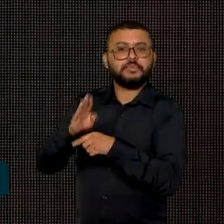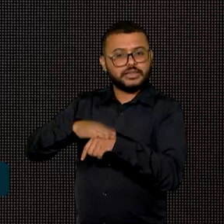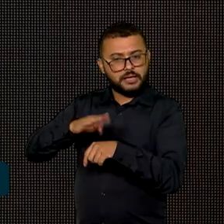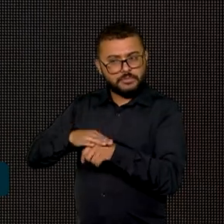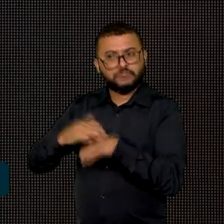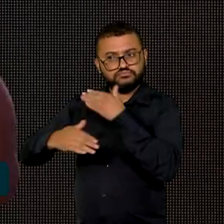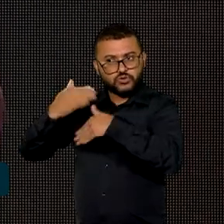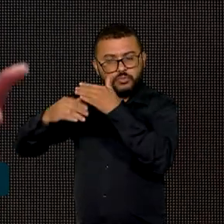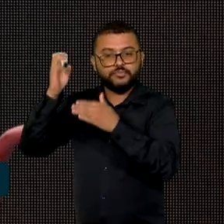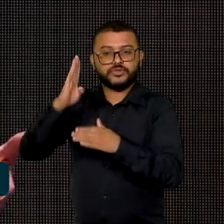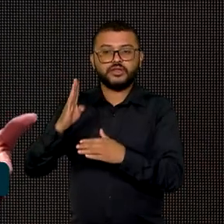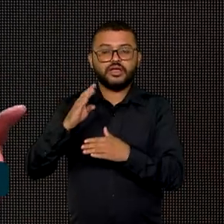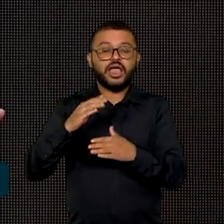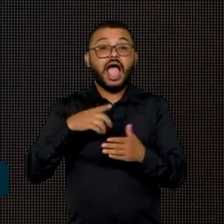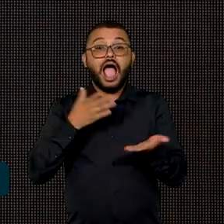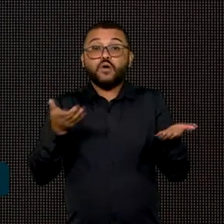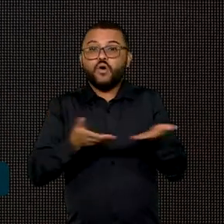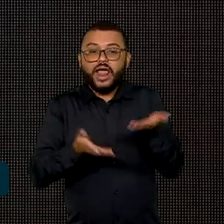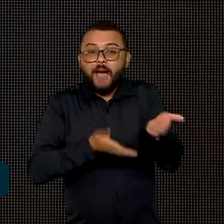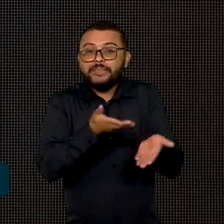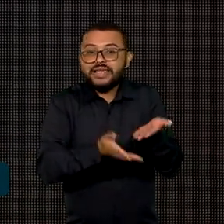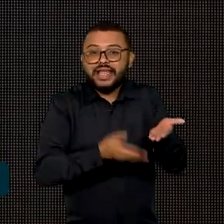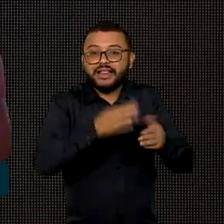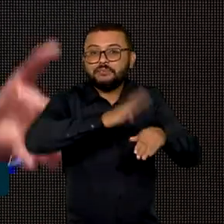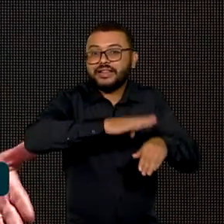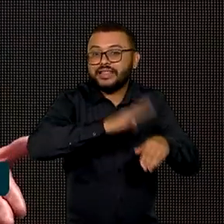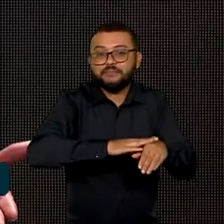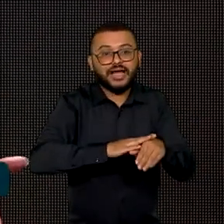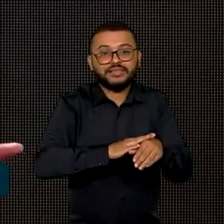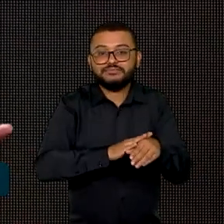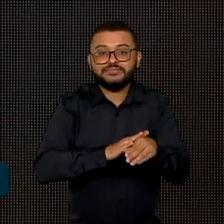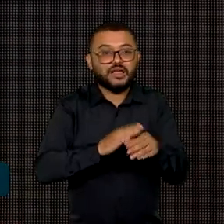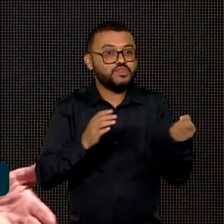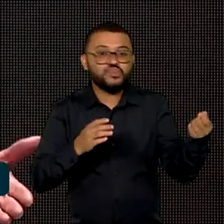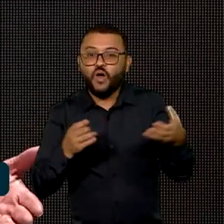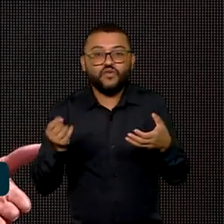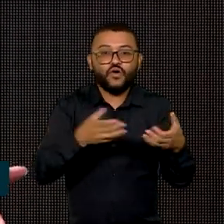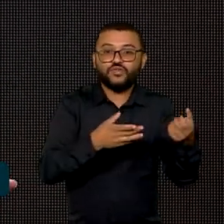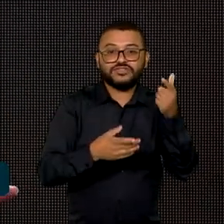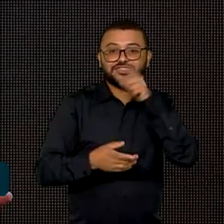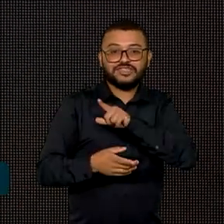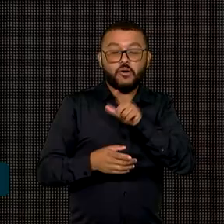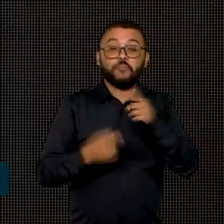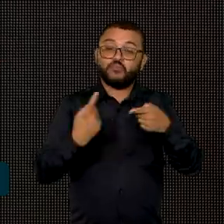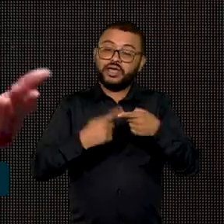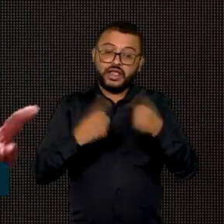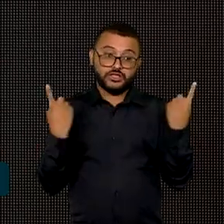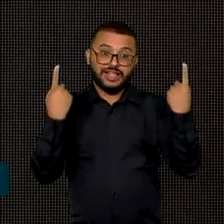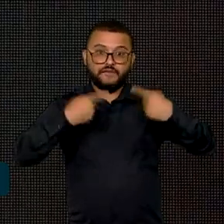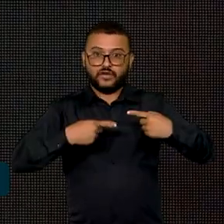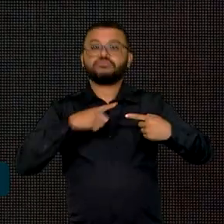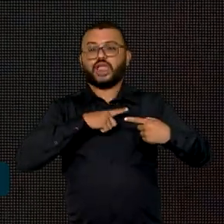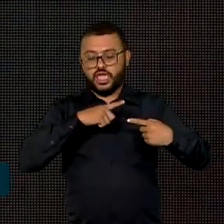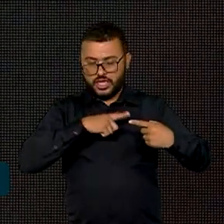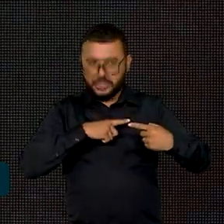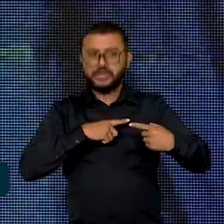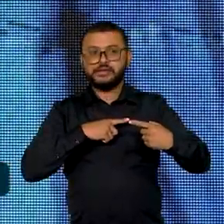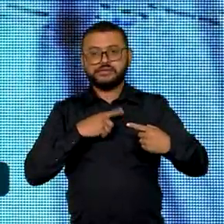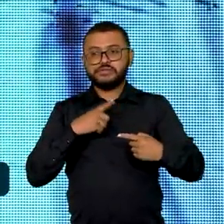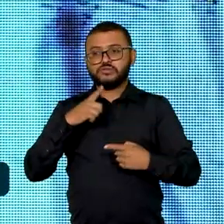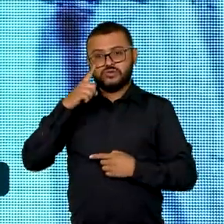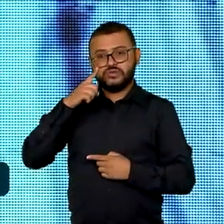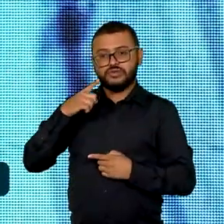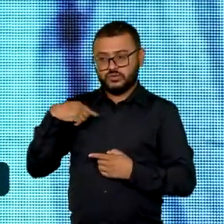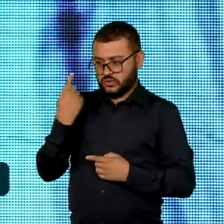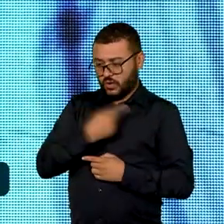país. Ela vai ser aplicada, né? Ela vai se realizar em inovação, que esse é o grande desafio de todos que no dia de